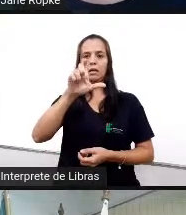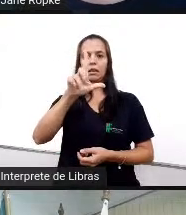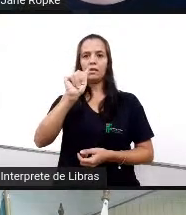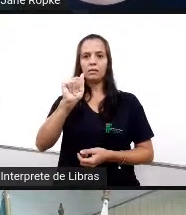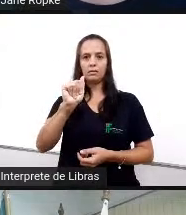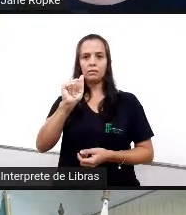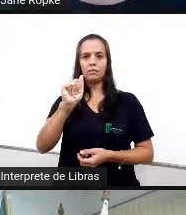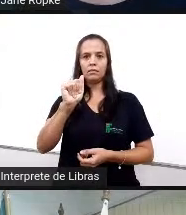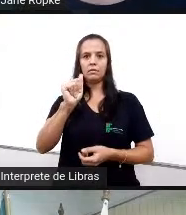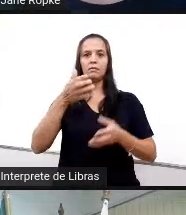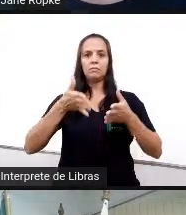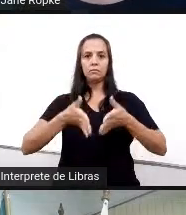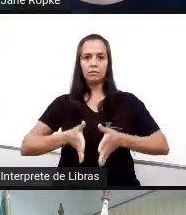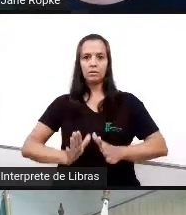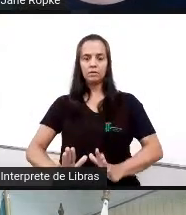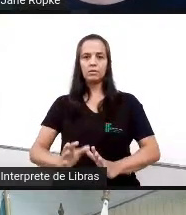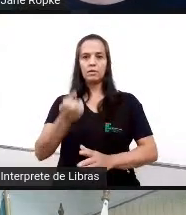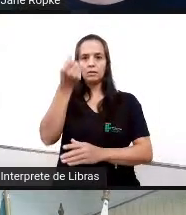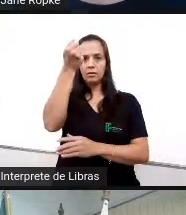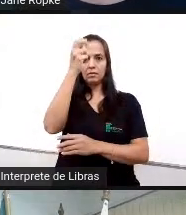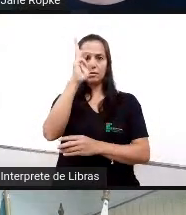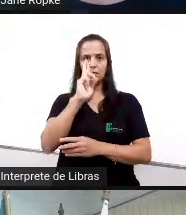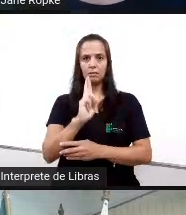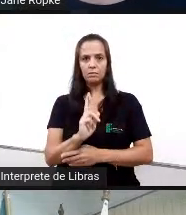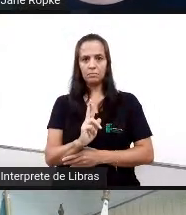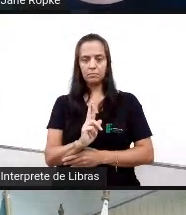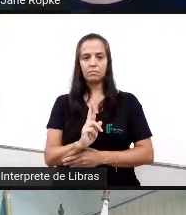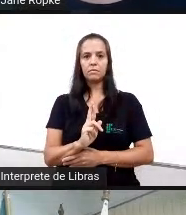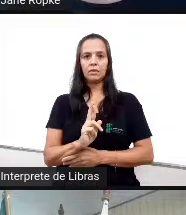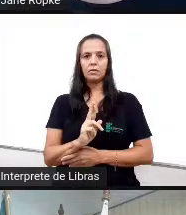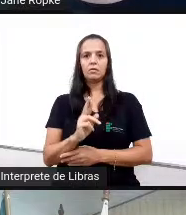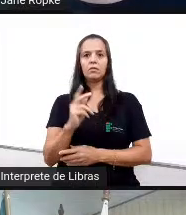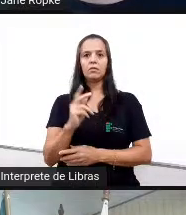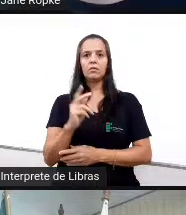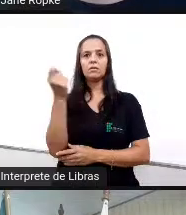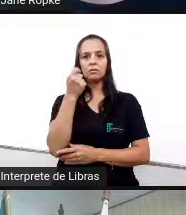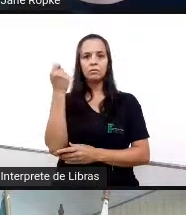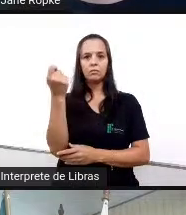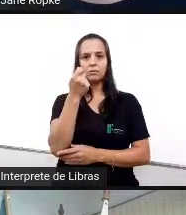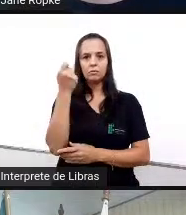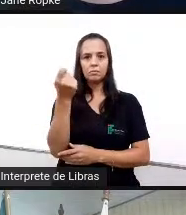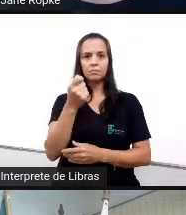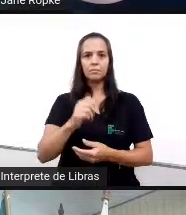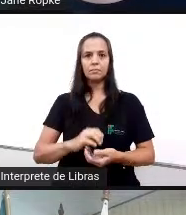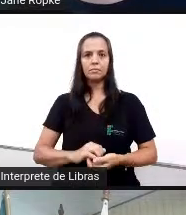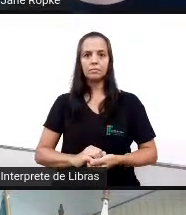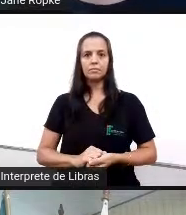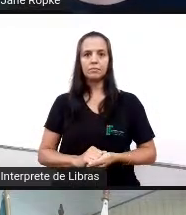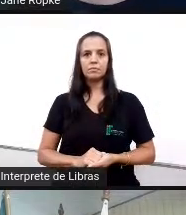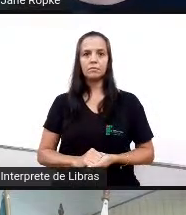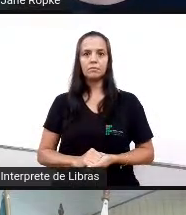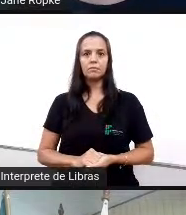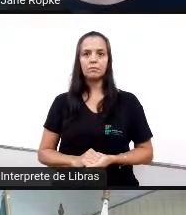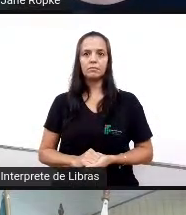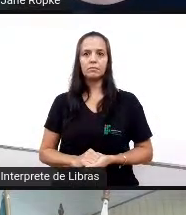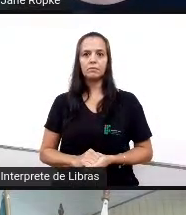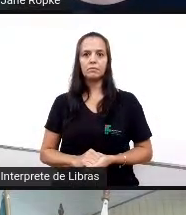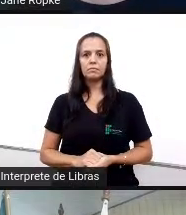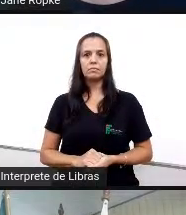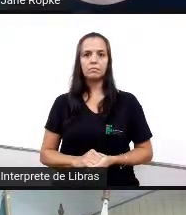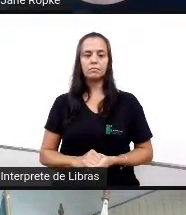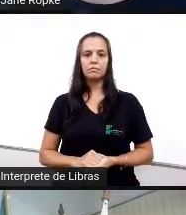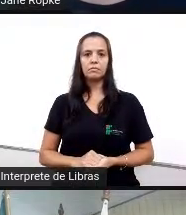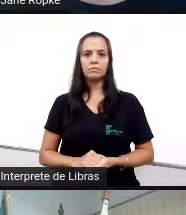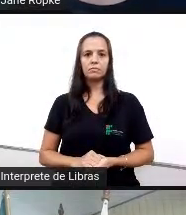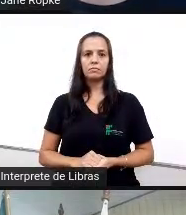Gabriela Hoffel de Paula Neto, natural da cidade de Santa Rosa,